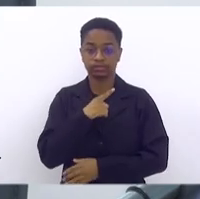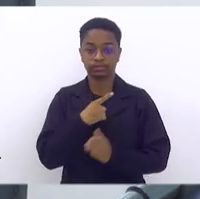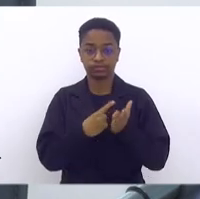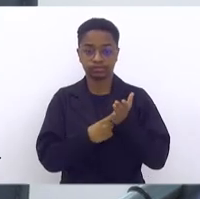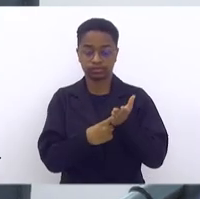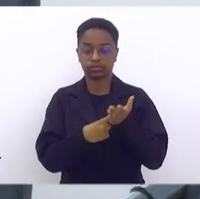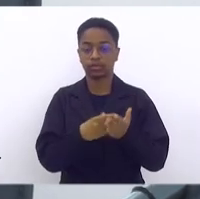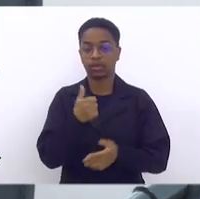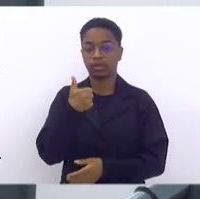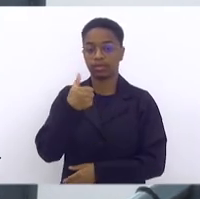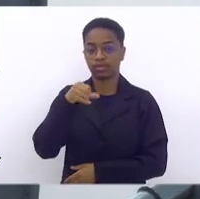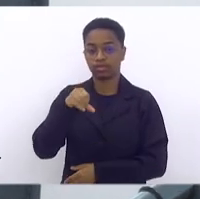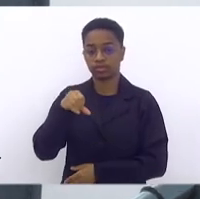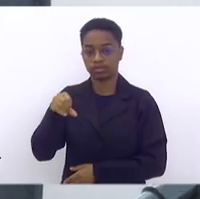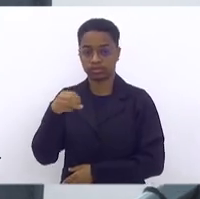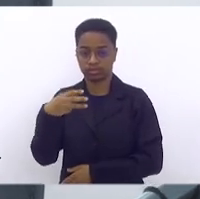em